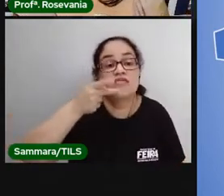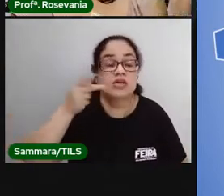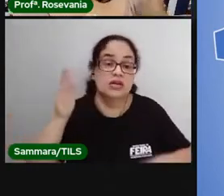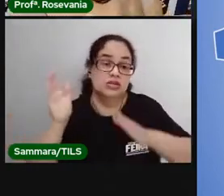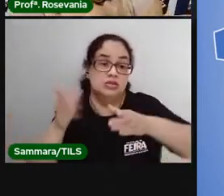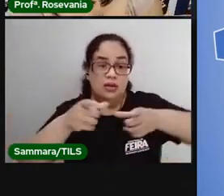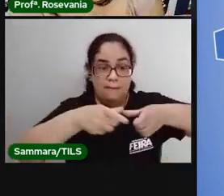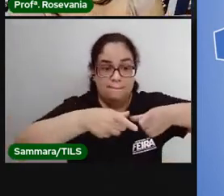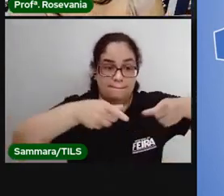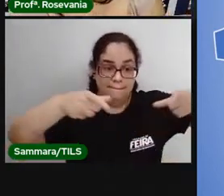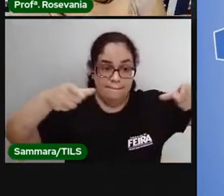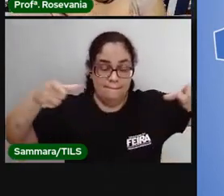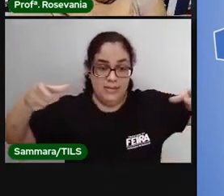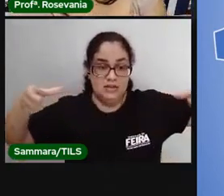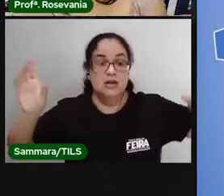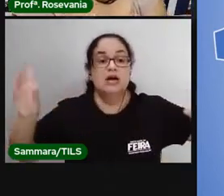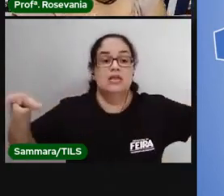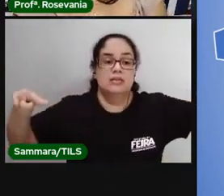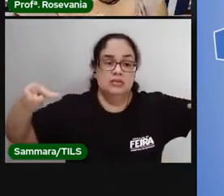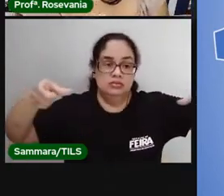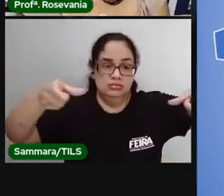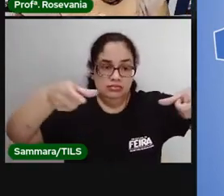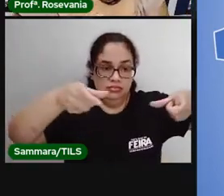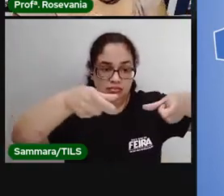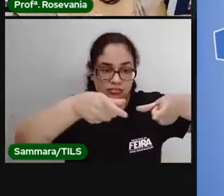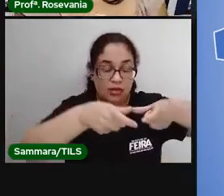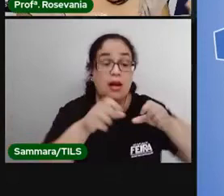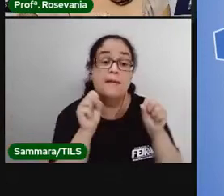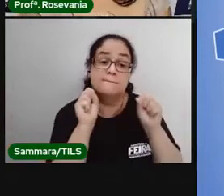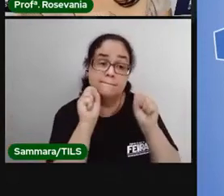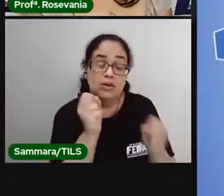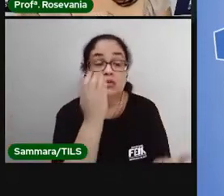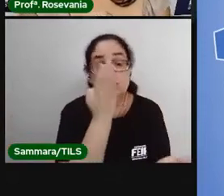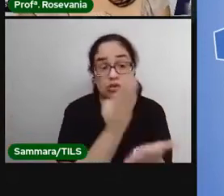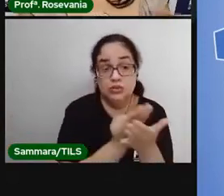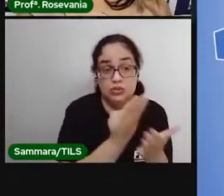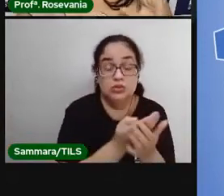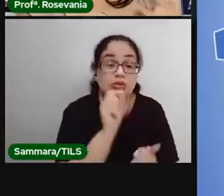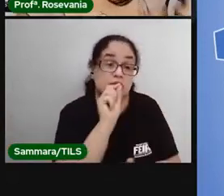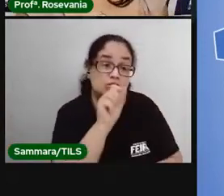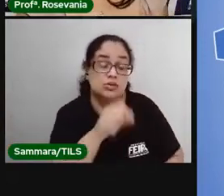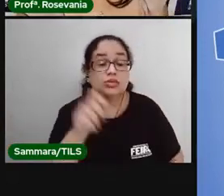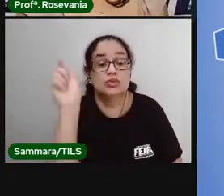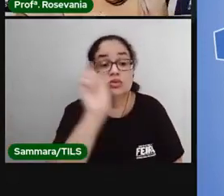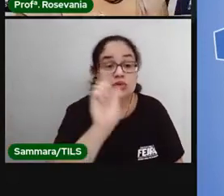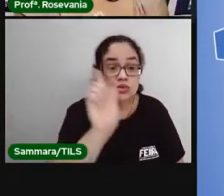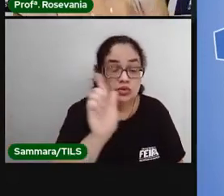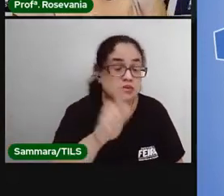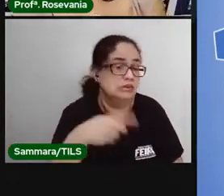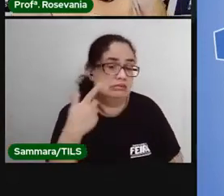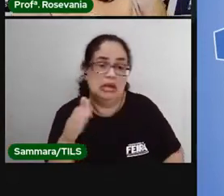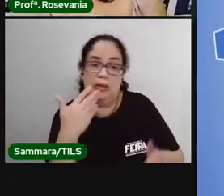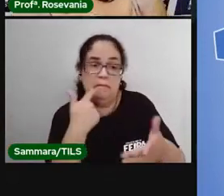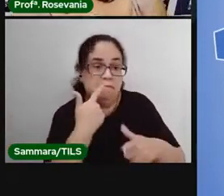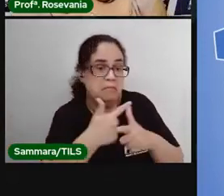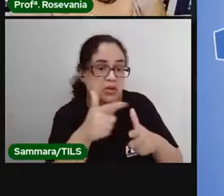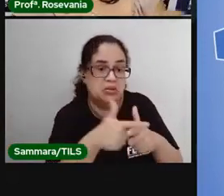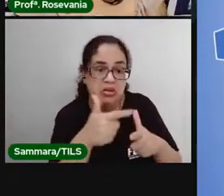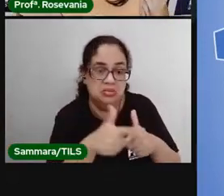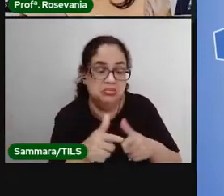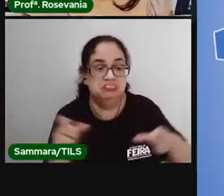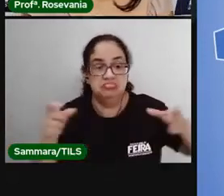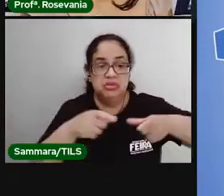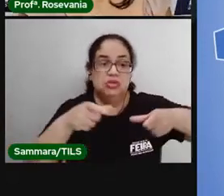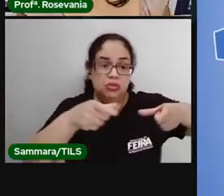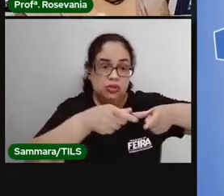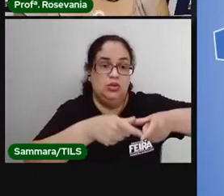maior até o espaço menor. Mas eu também poderia estudar esses conceitos geográficos, não tem nenhum problema, estudando do espaço menor